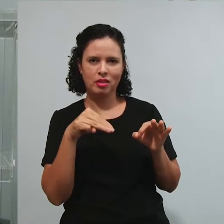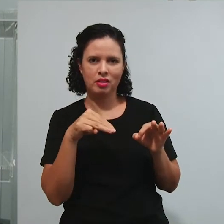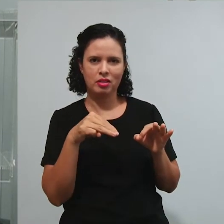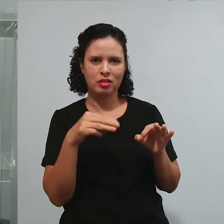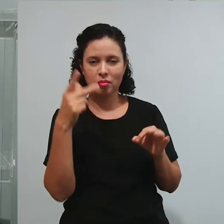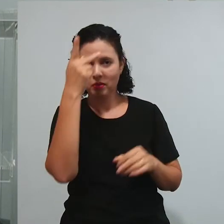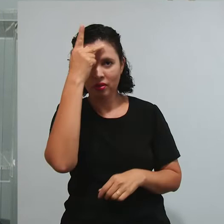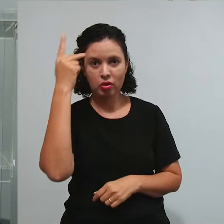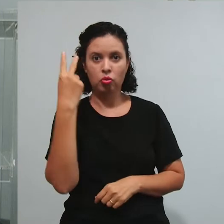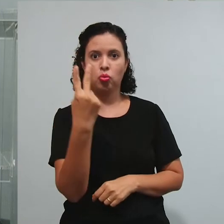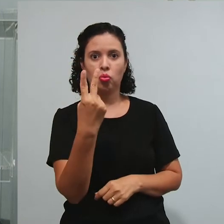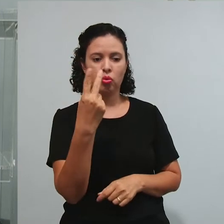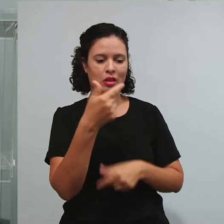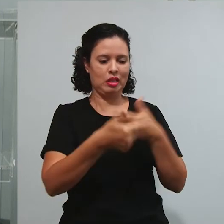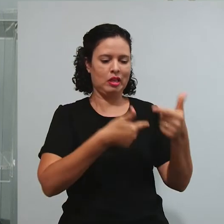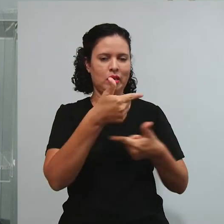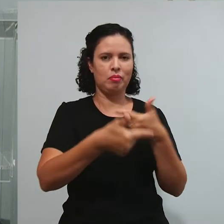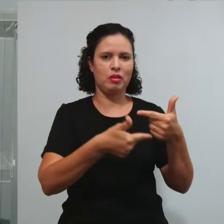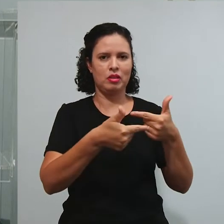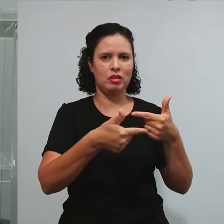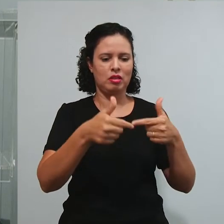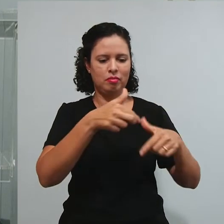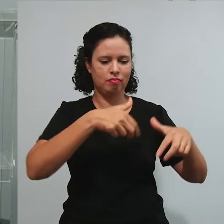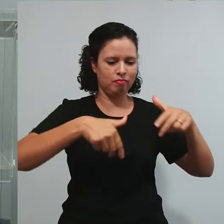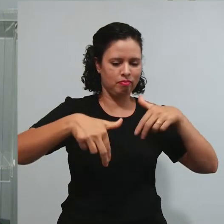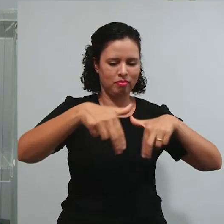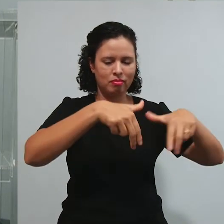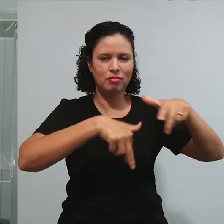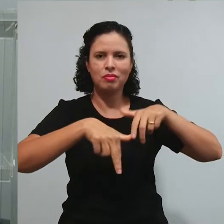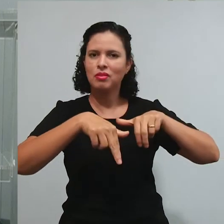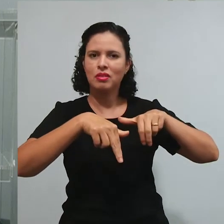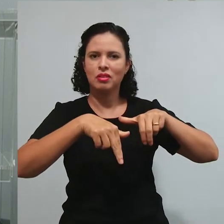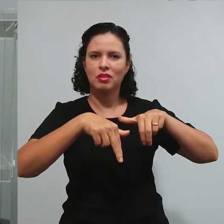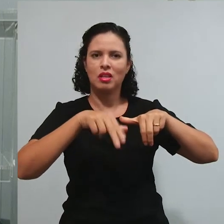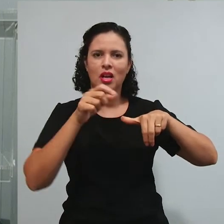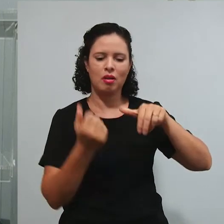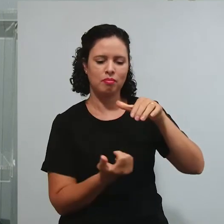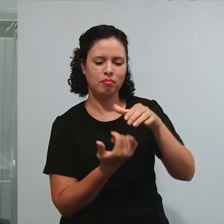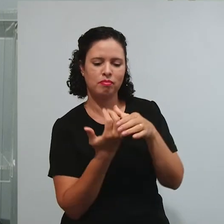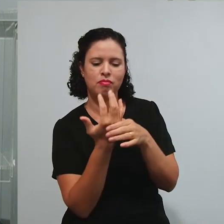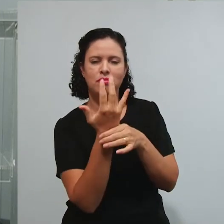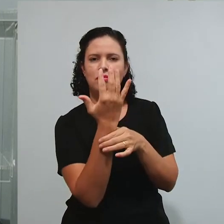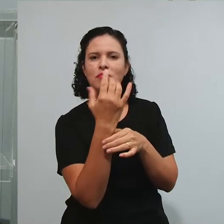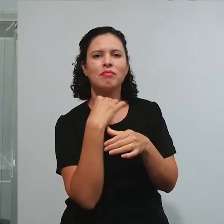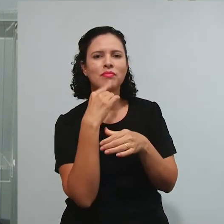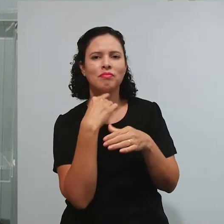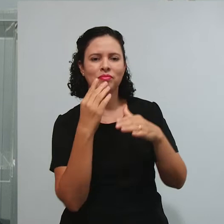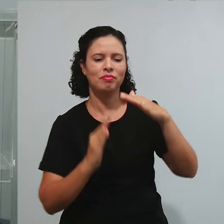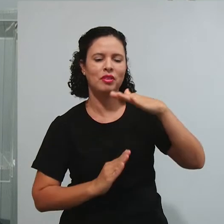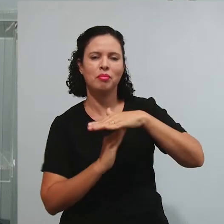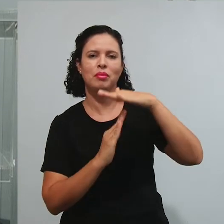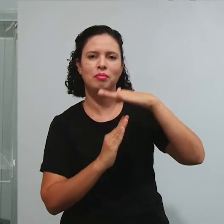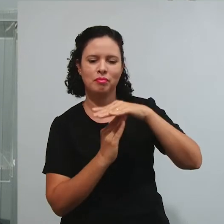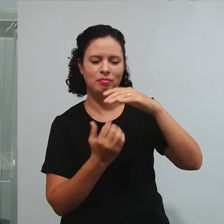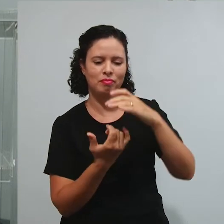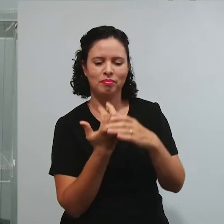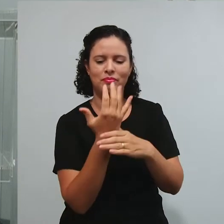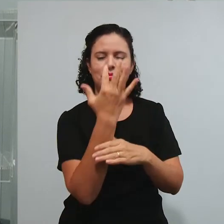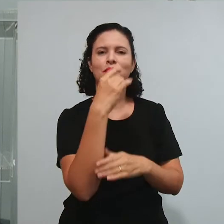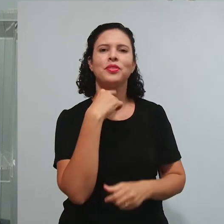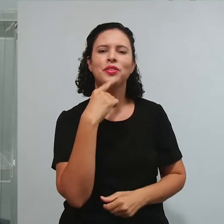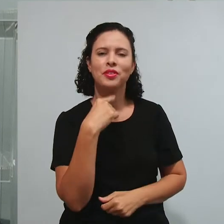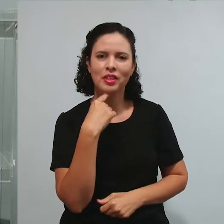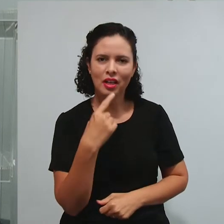plantinhas tudo, porque era tanta gente pisoteando que o trabalho não ia acontecer. Tem uma máxima que eu escutei